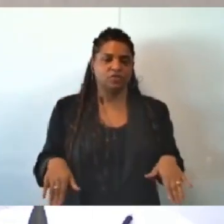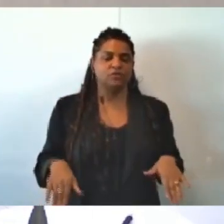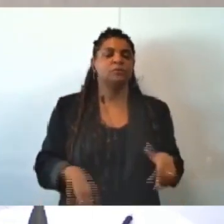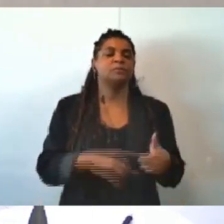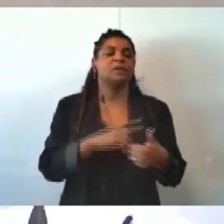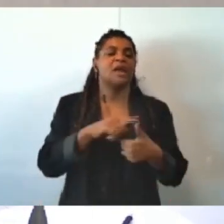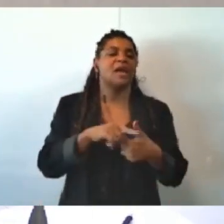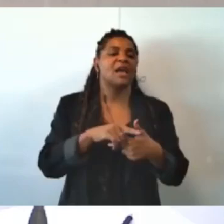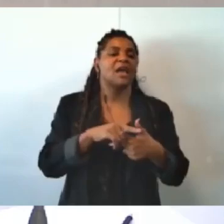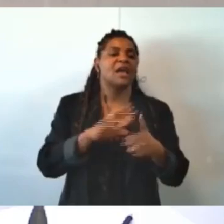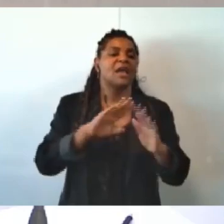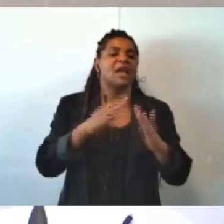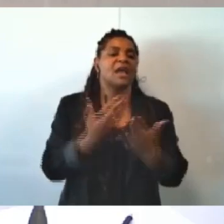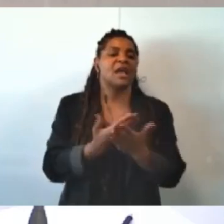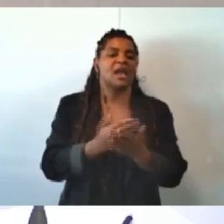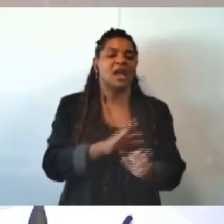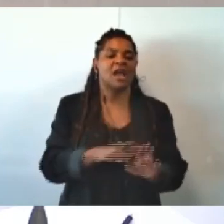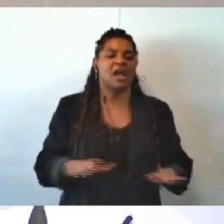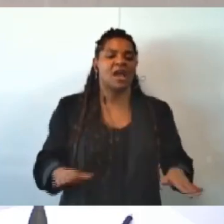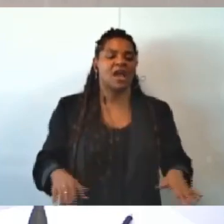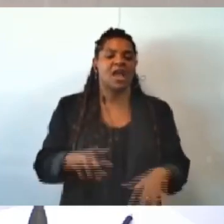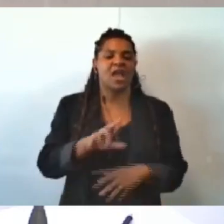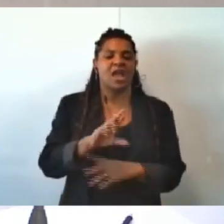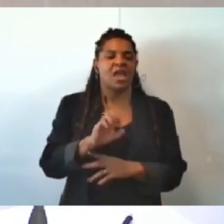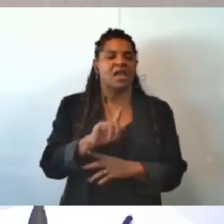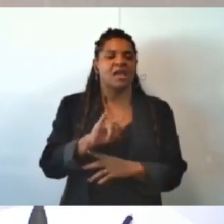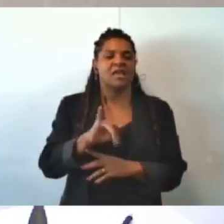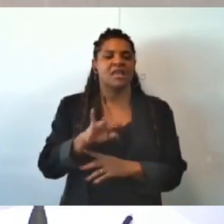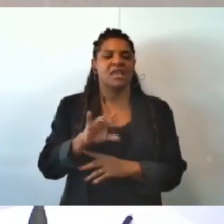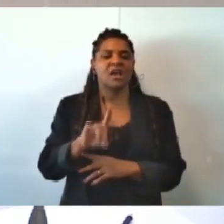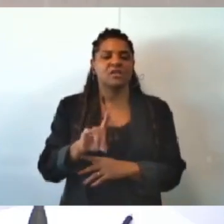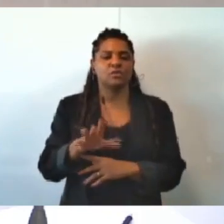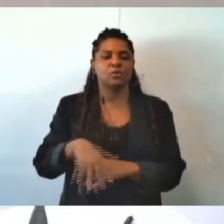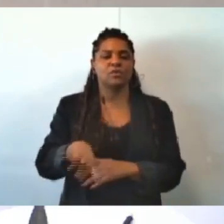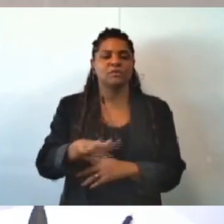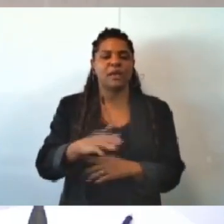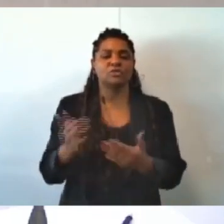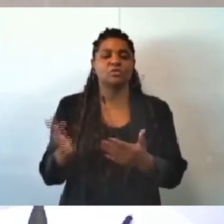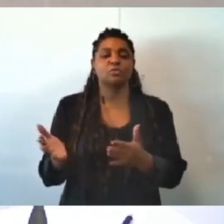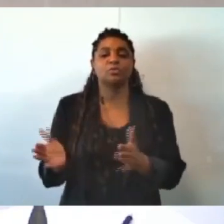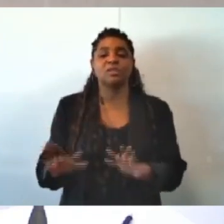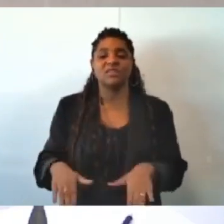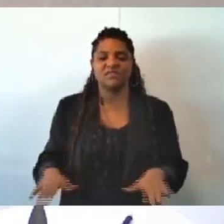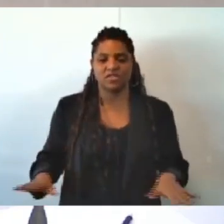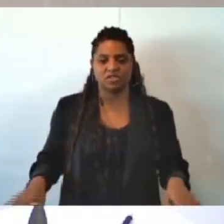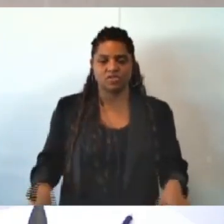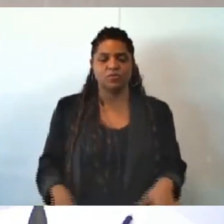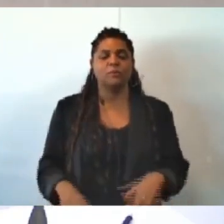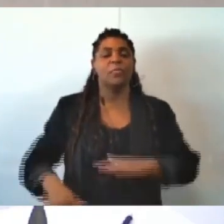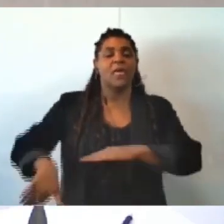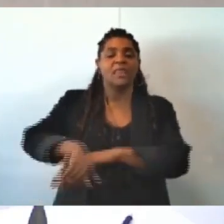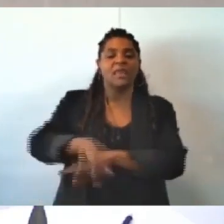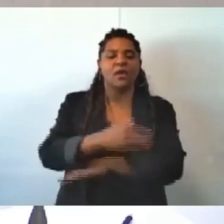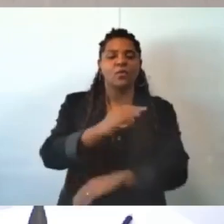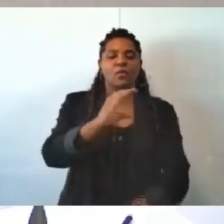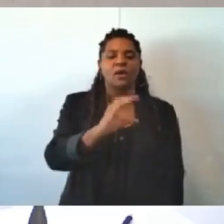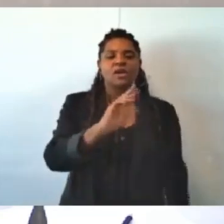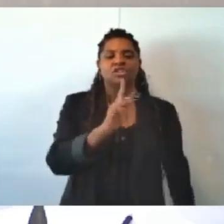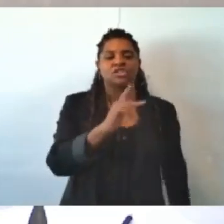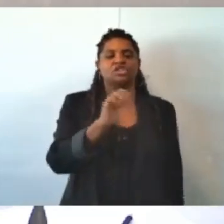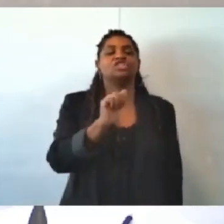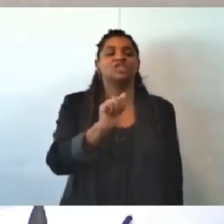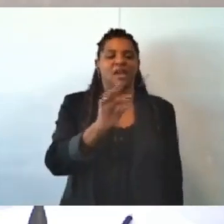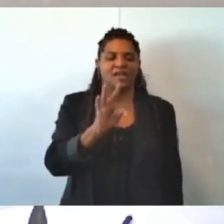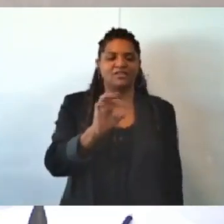Espaço, Espaço Infantil. Na Chateaubriand, nós temos a Escola Estadual Barão de Macaúbas, que é para crianças e